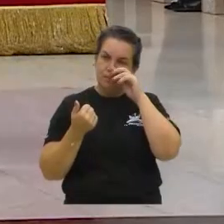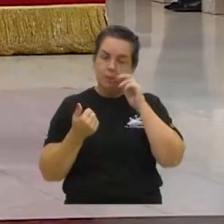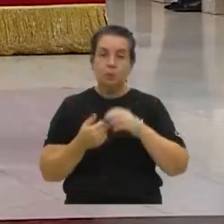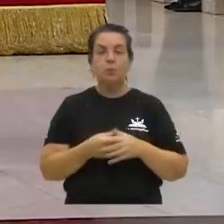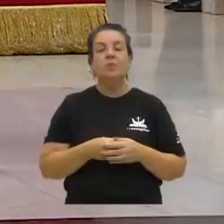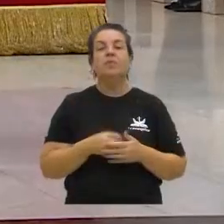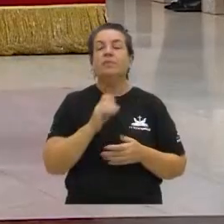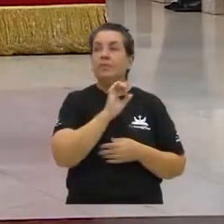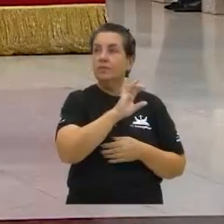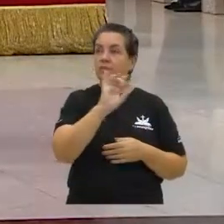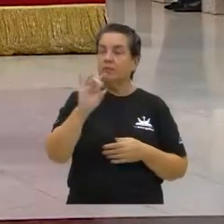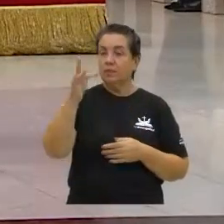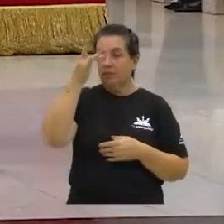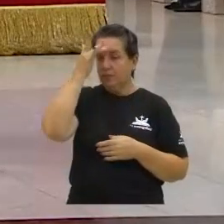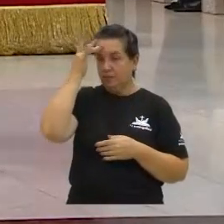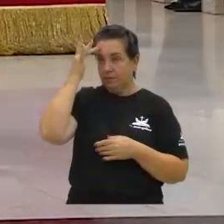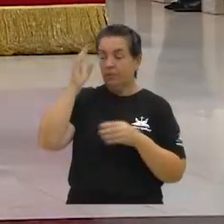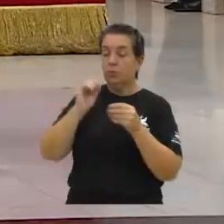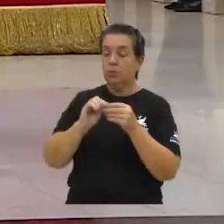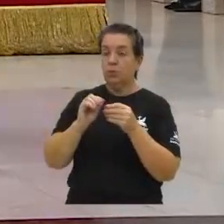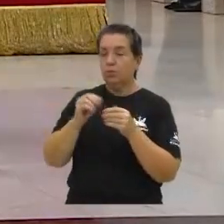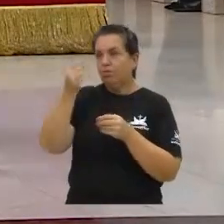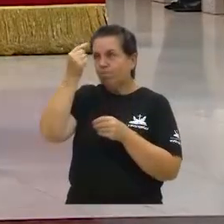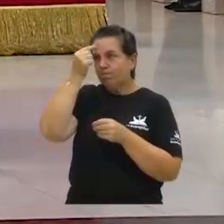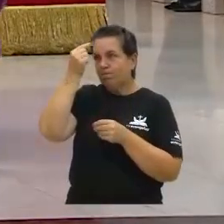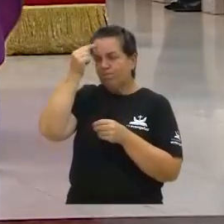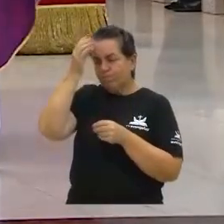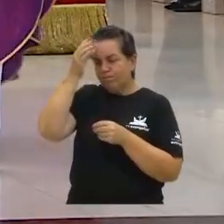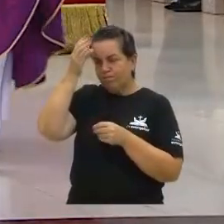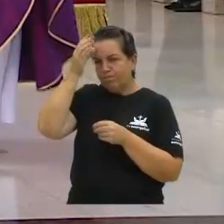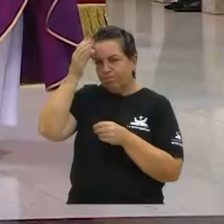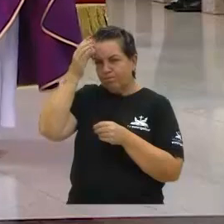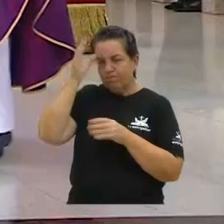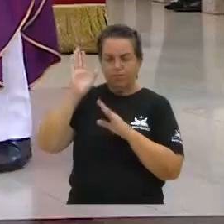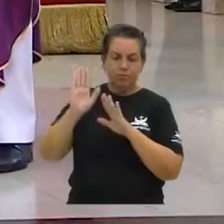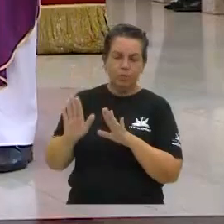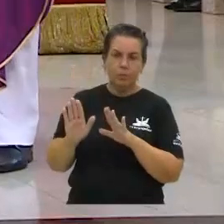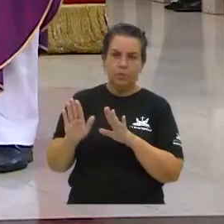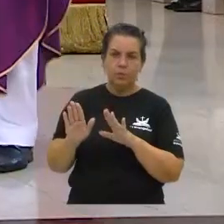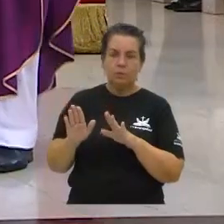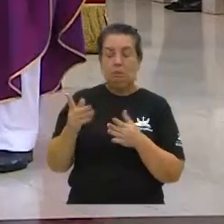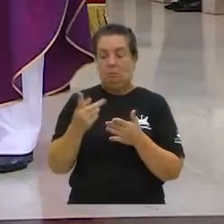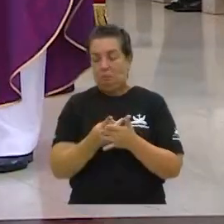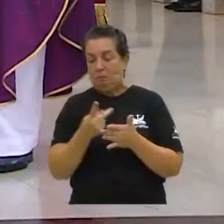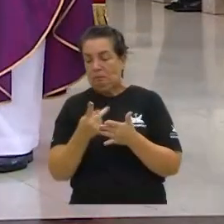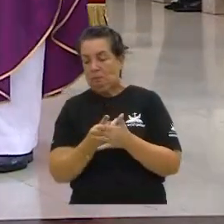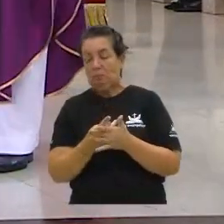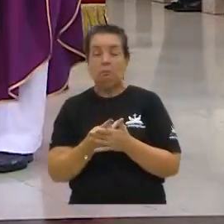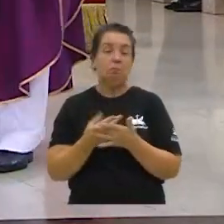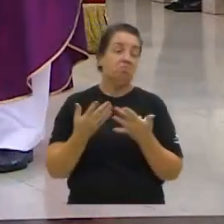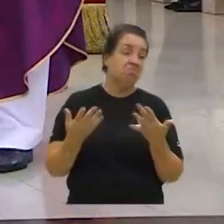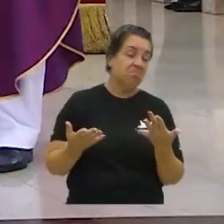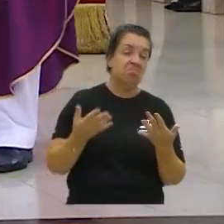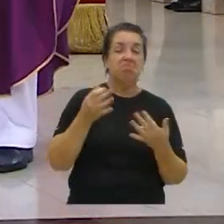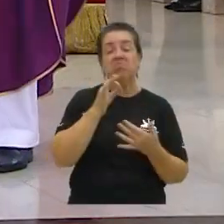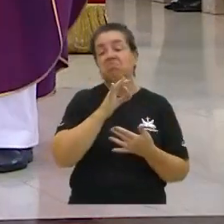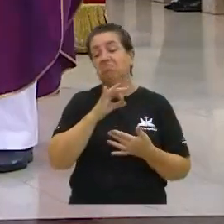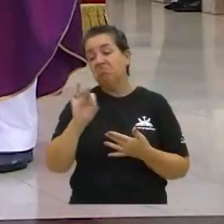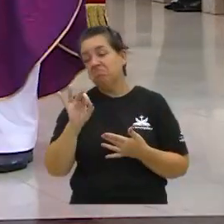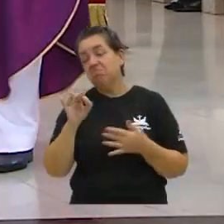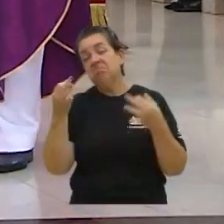Se cada pessoa fizesse um exame de consciência do dia, dos erros, dos acertos, das